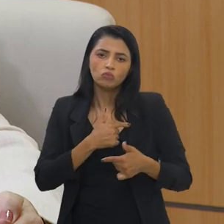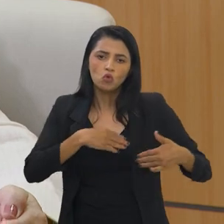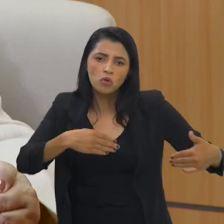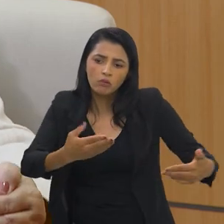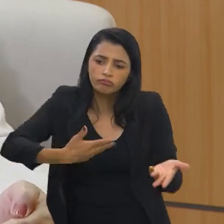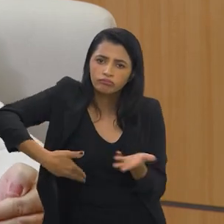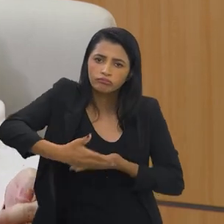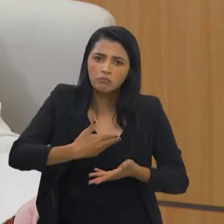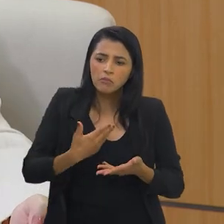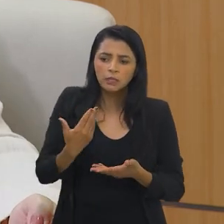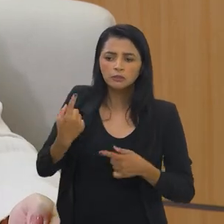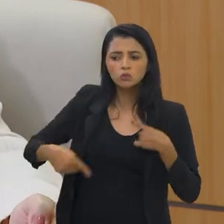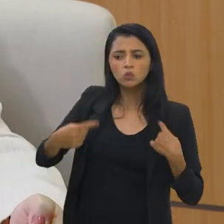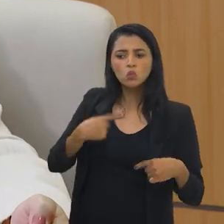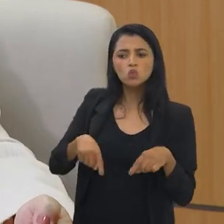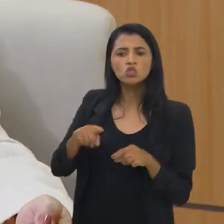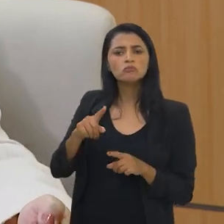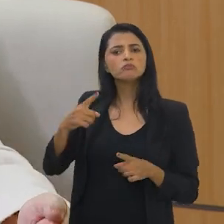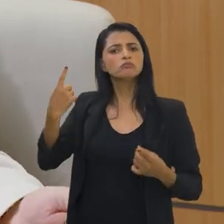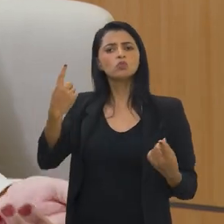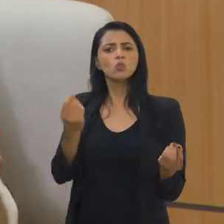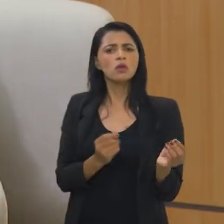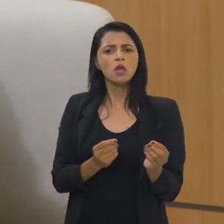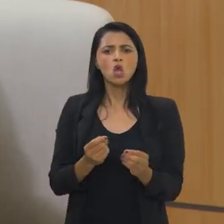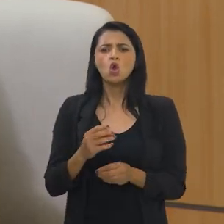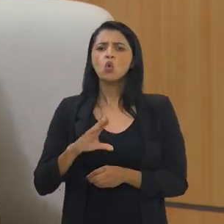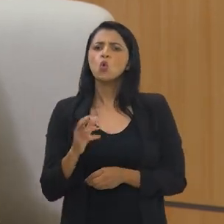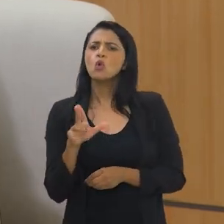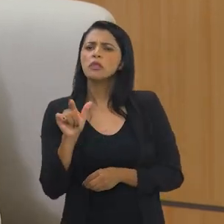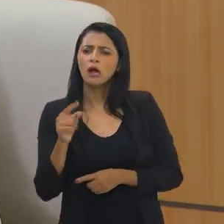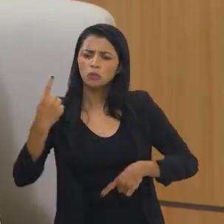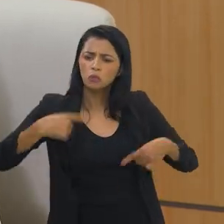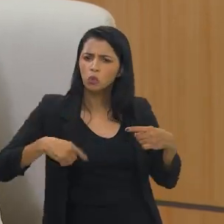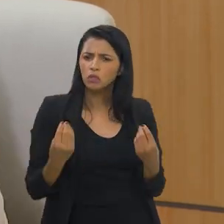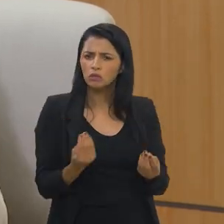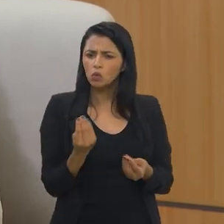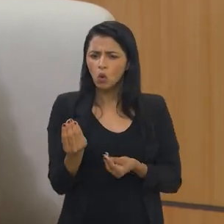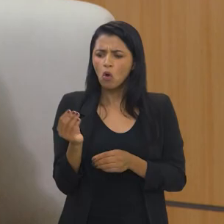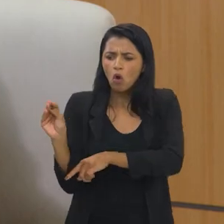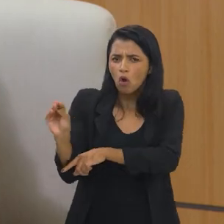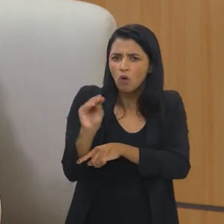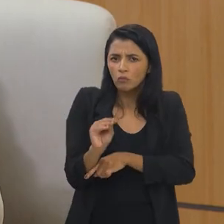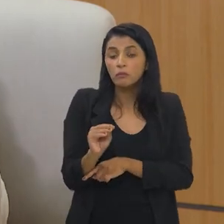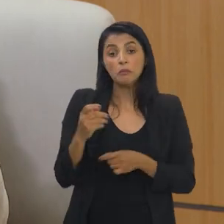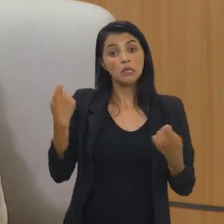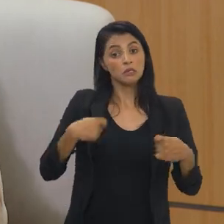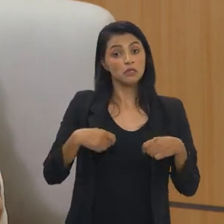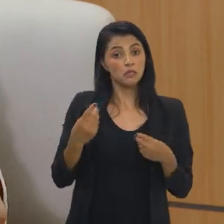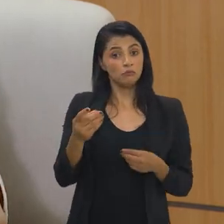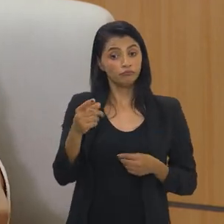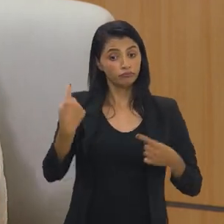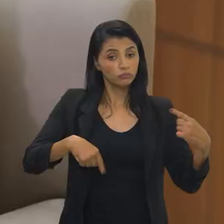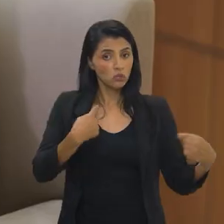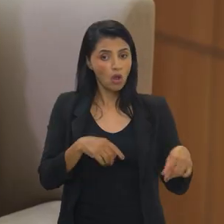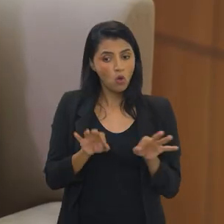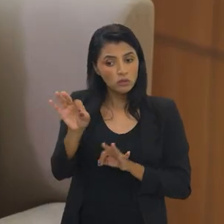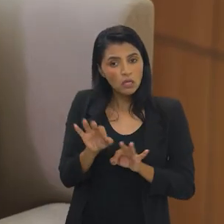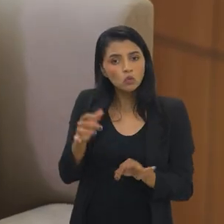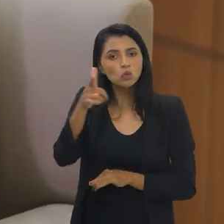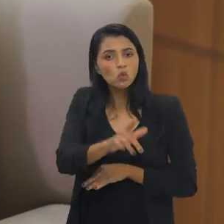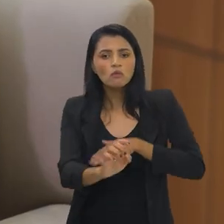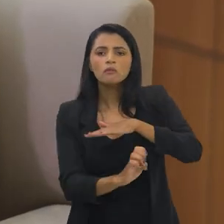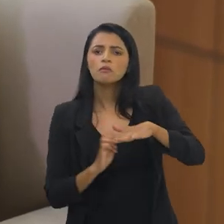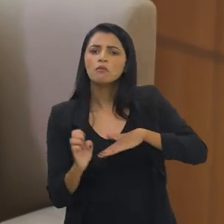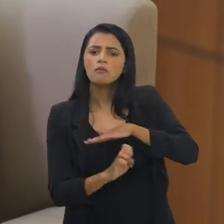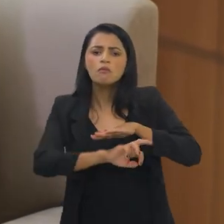diversos Ministério para discutir a política de cuidados porque o que você tem que discutir é a reorganização das